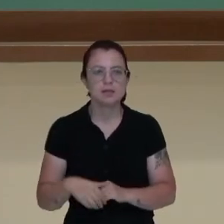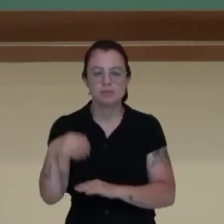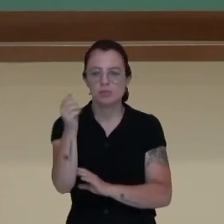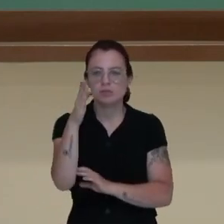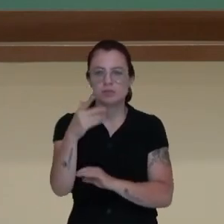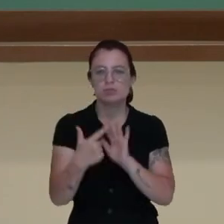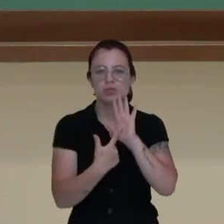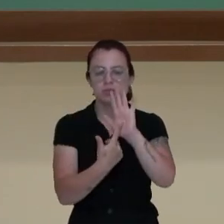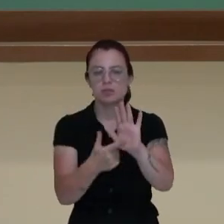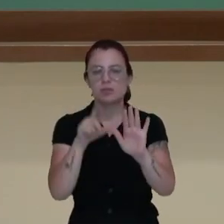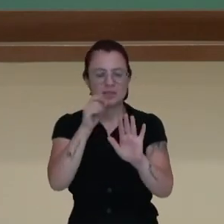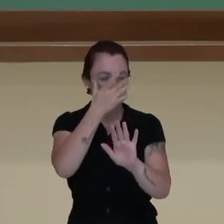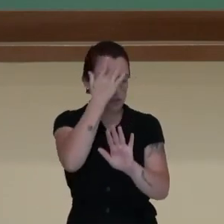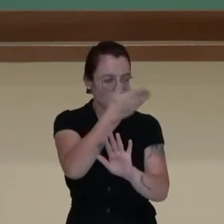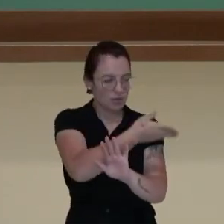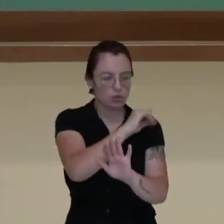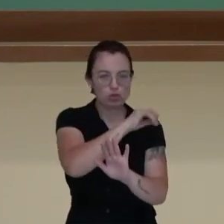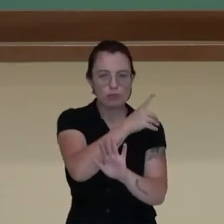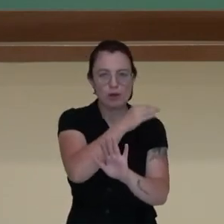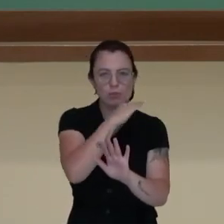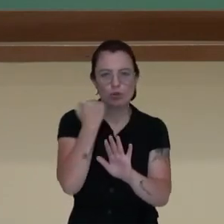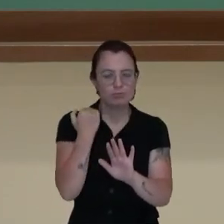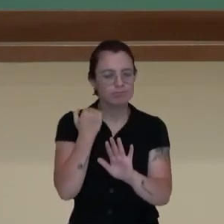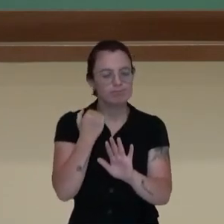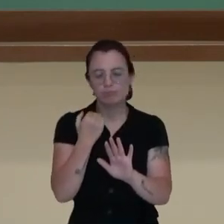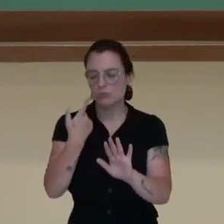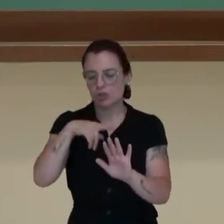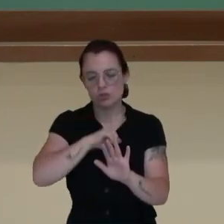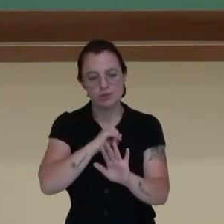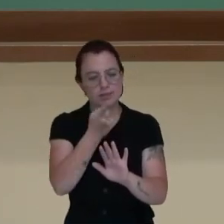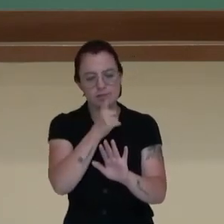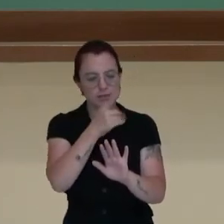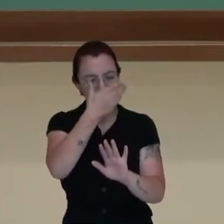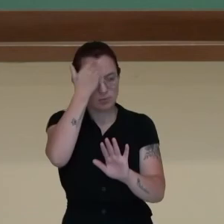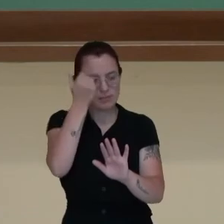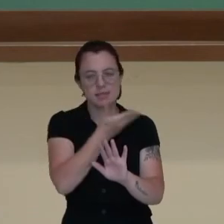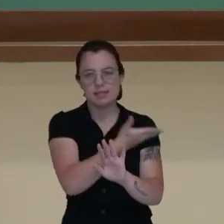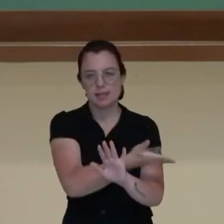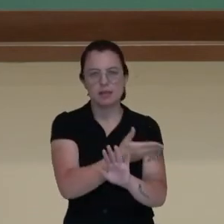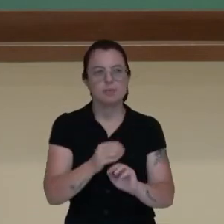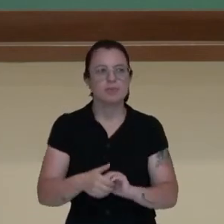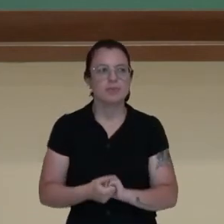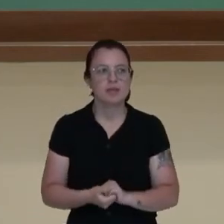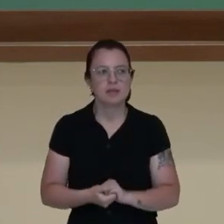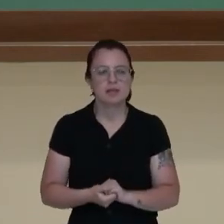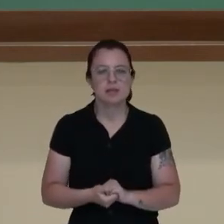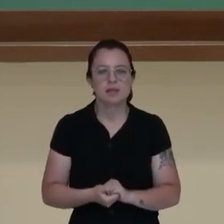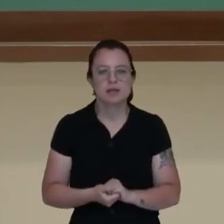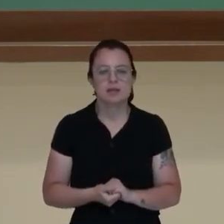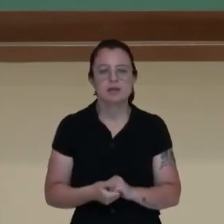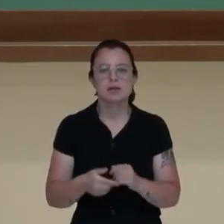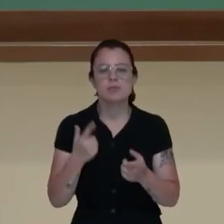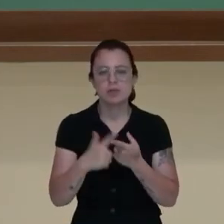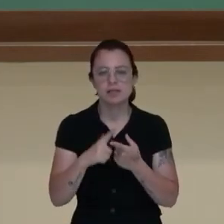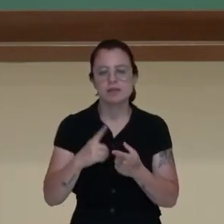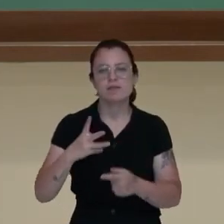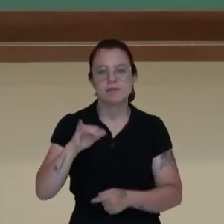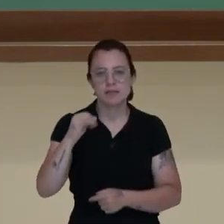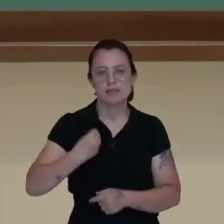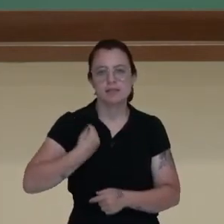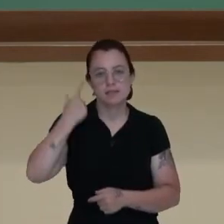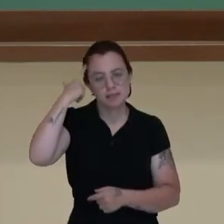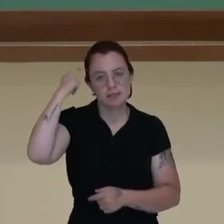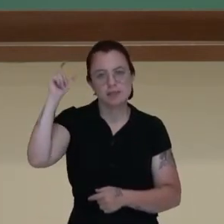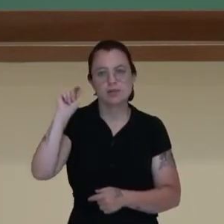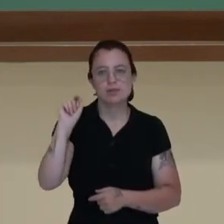colocar que a morte de João Pessoa não seria esquecida onde existiria então a ideia